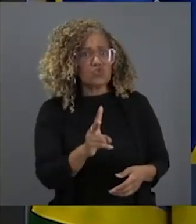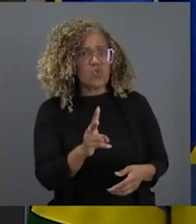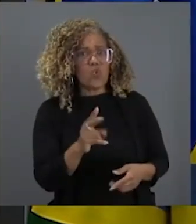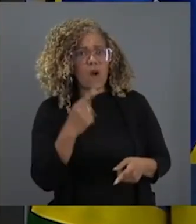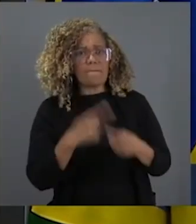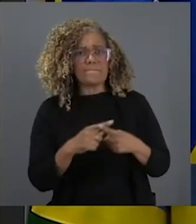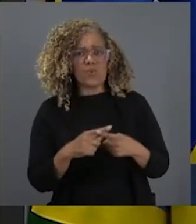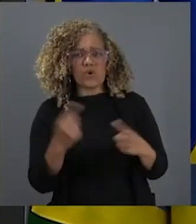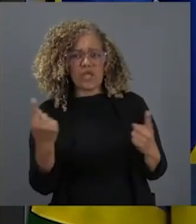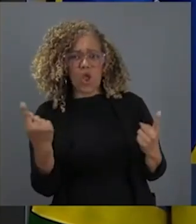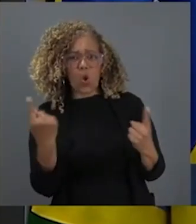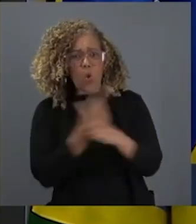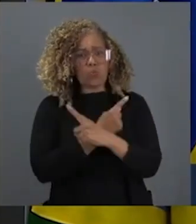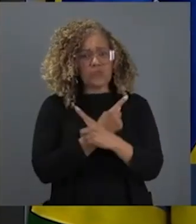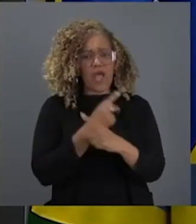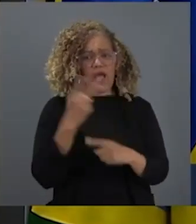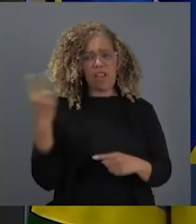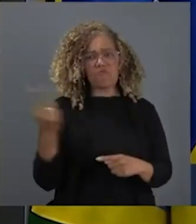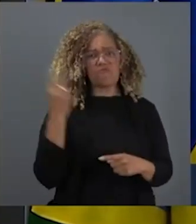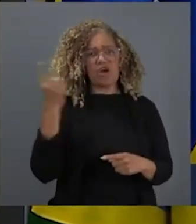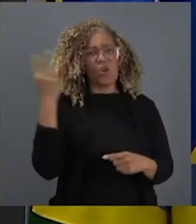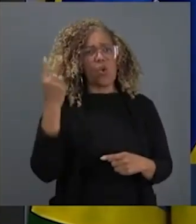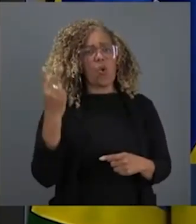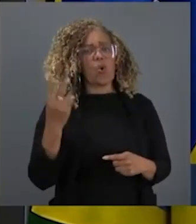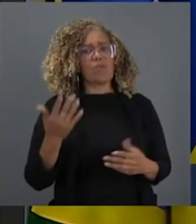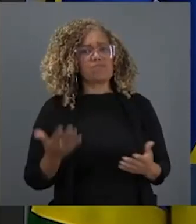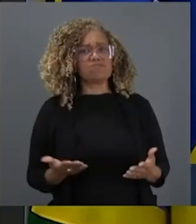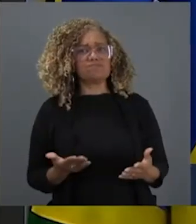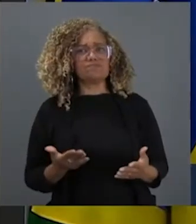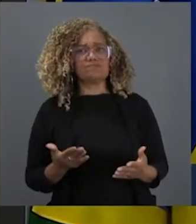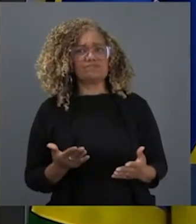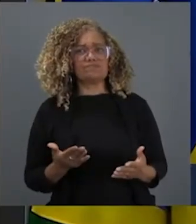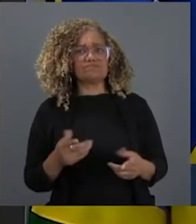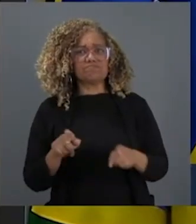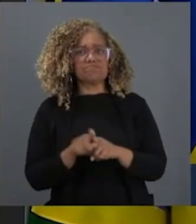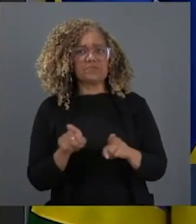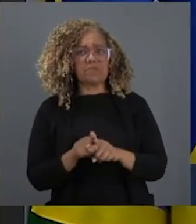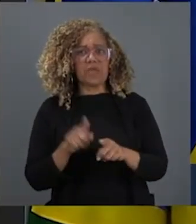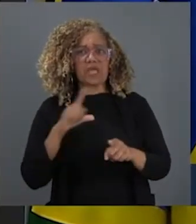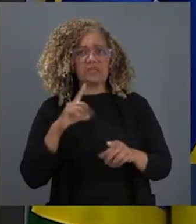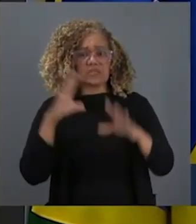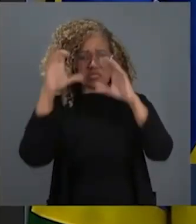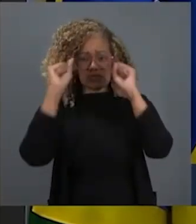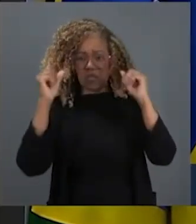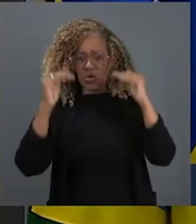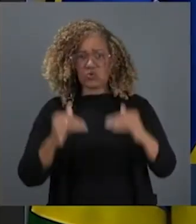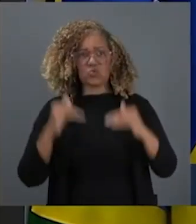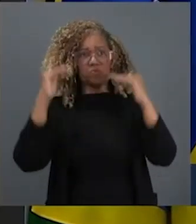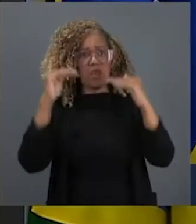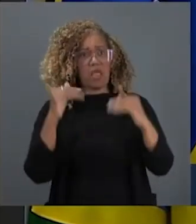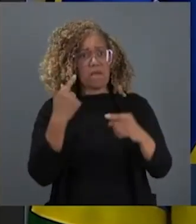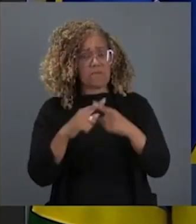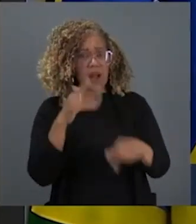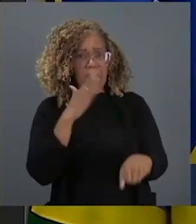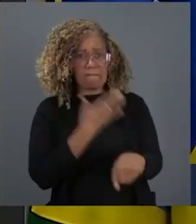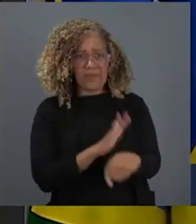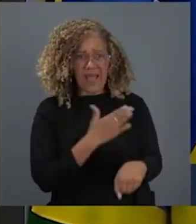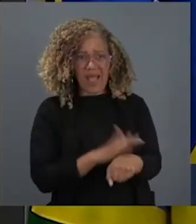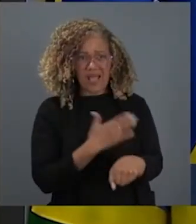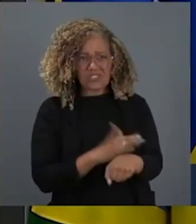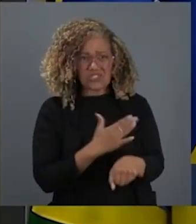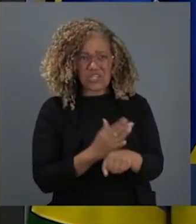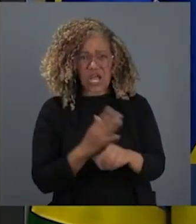valores da história protagonizada pela nossa corte Suprema que na prática está premiando todos os